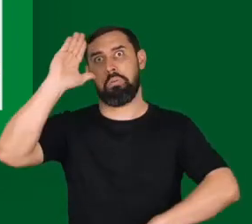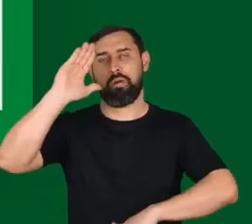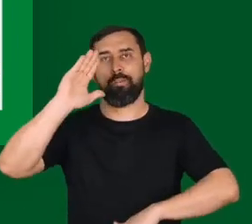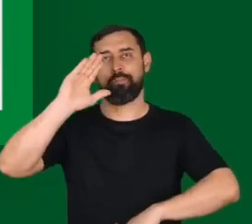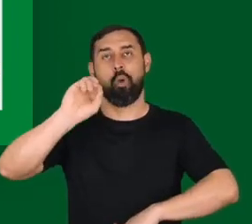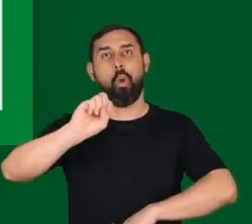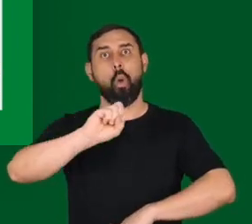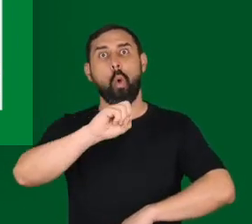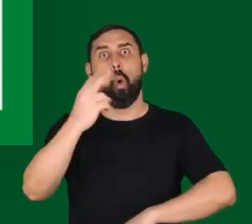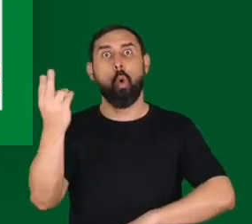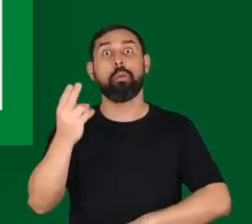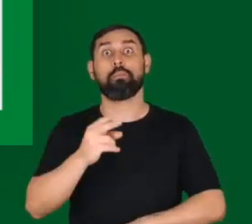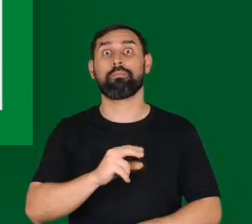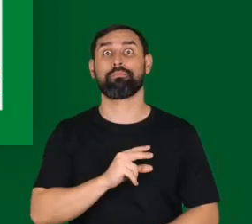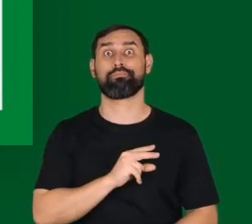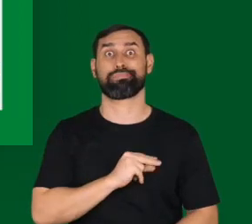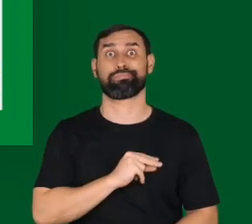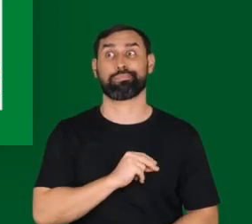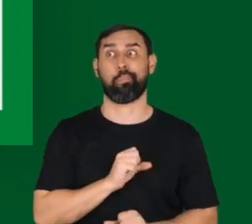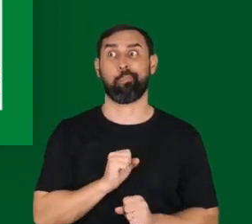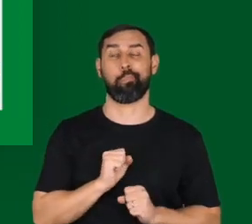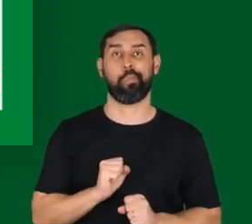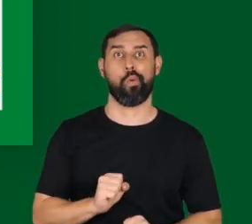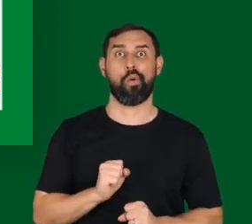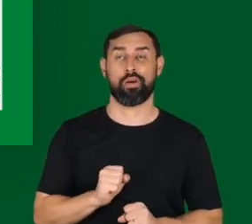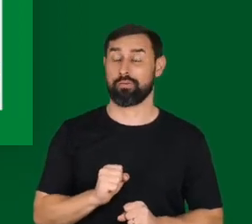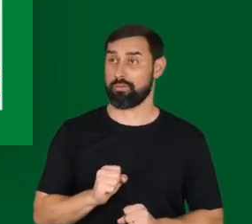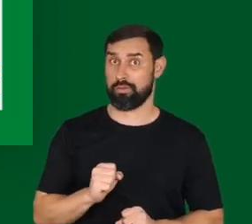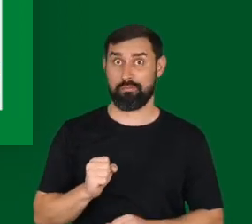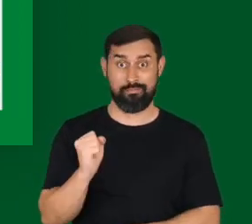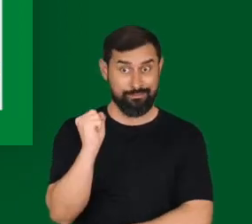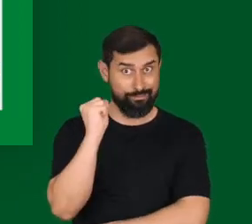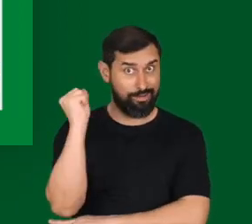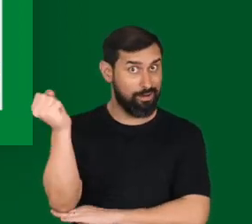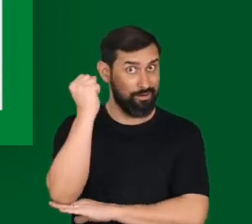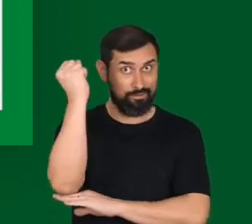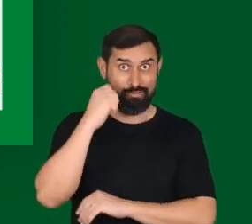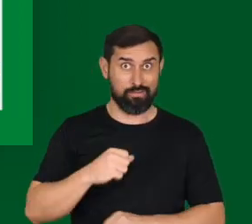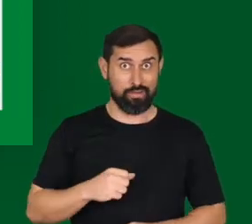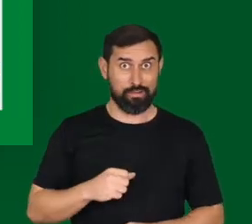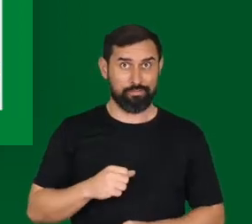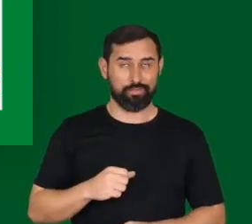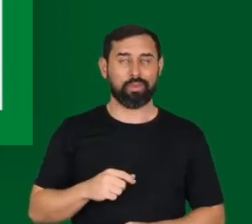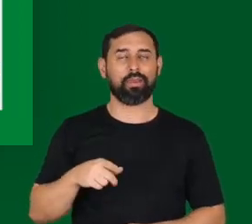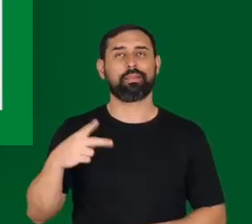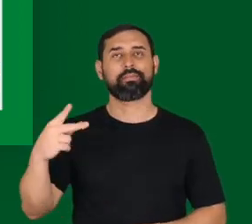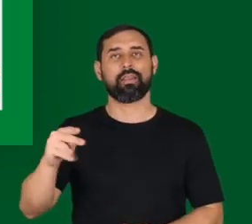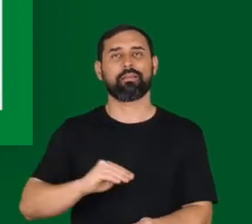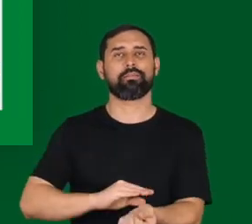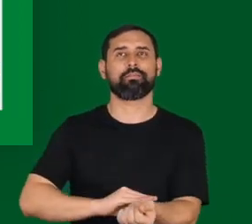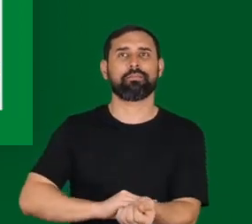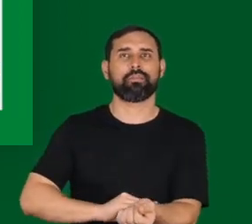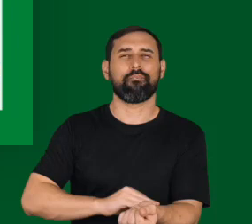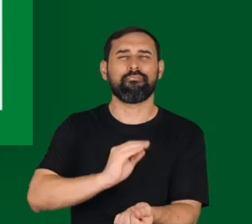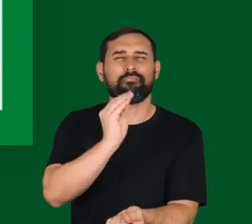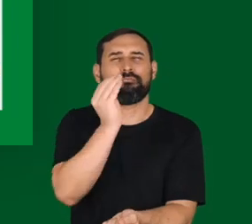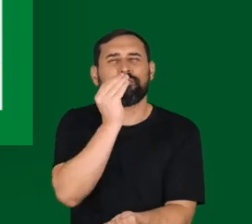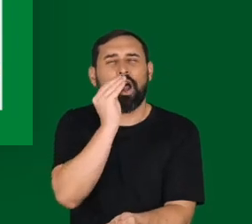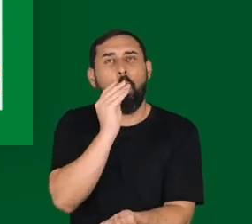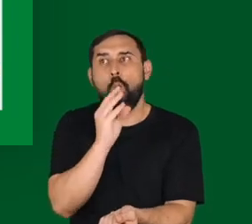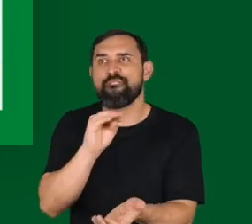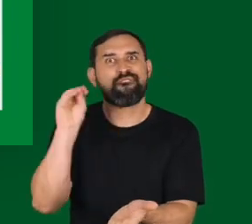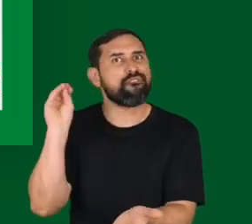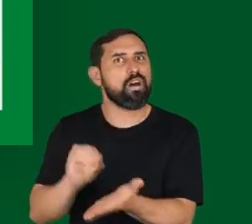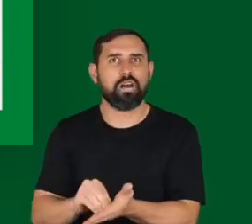frequência cardíaca ela já vai estar muito alta ou evoluindo para uma BRAD, que é pior ainda, que é um agravamento, tá? Os pulsos